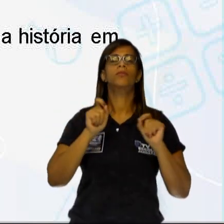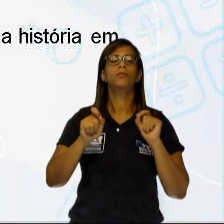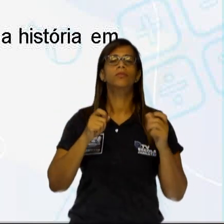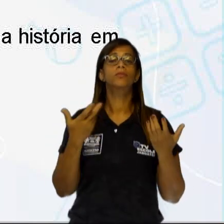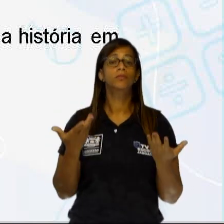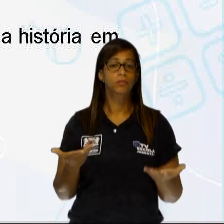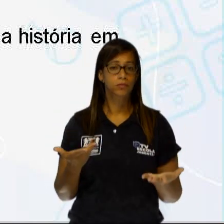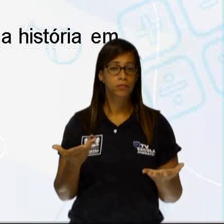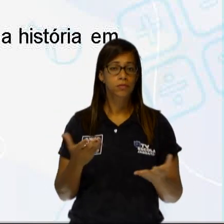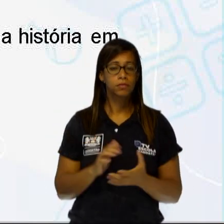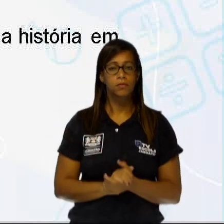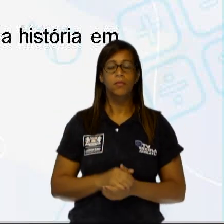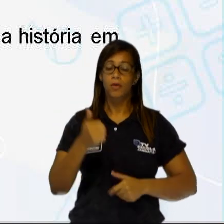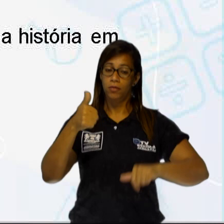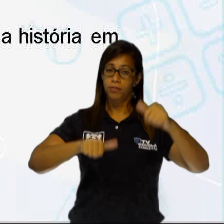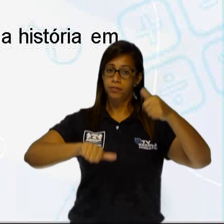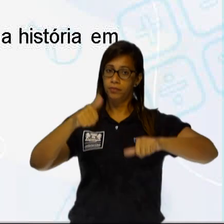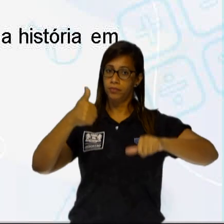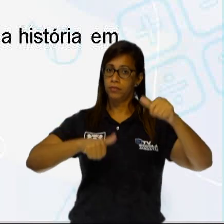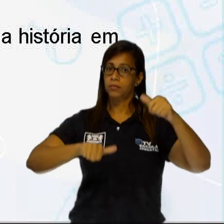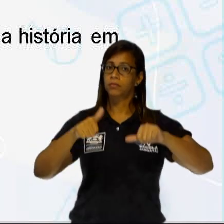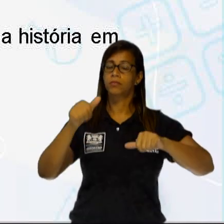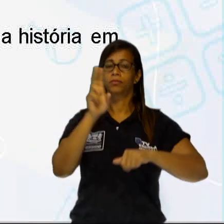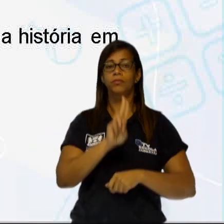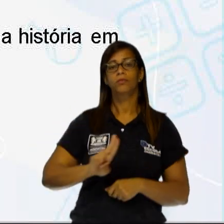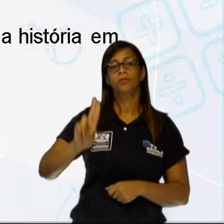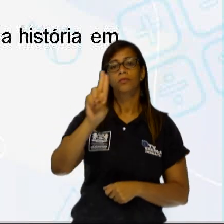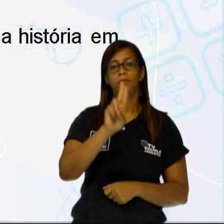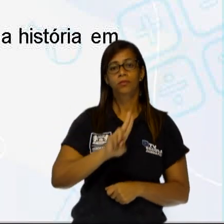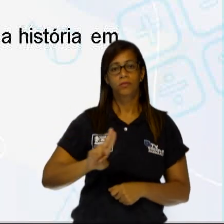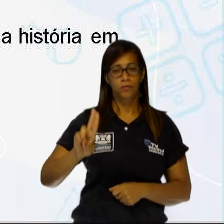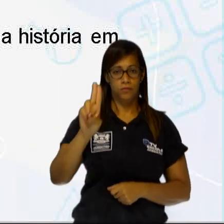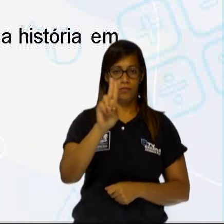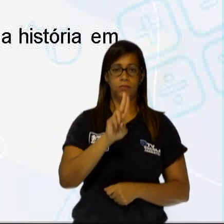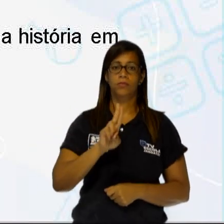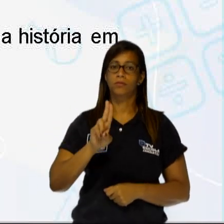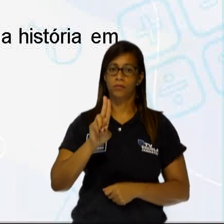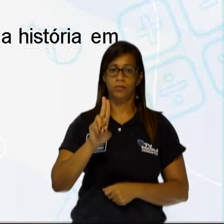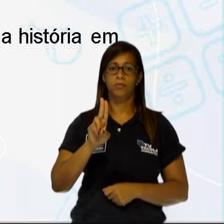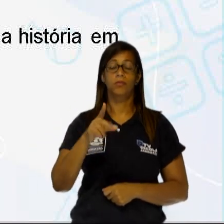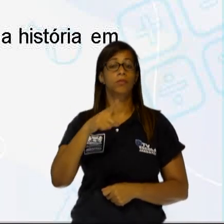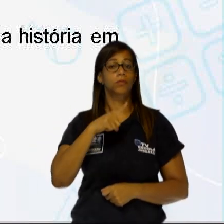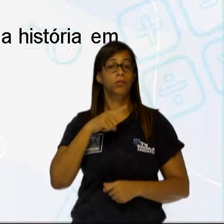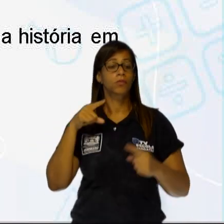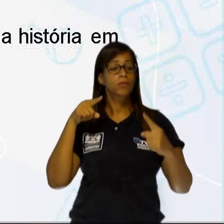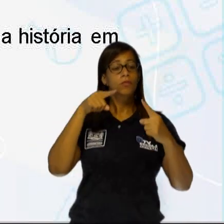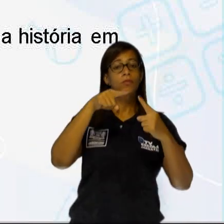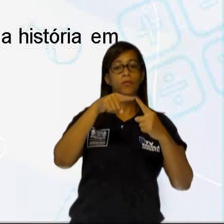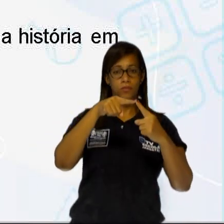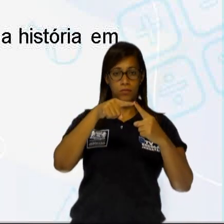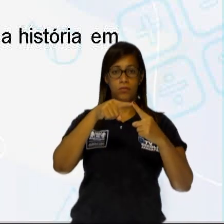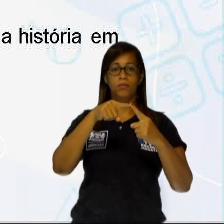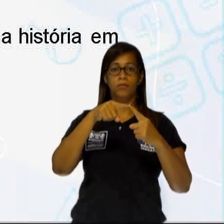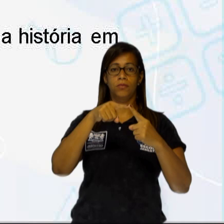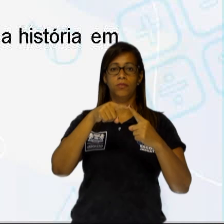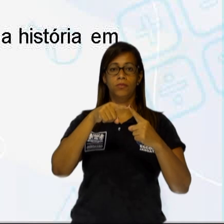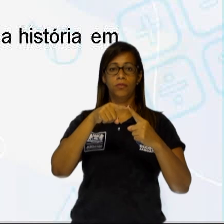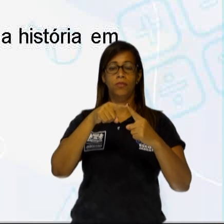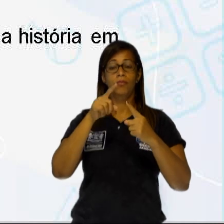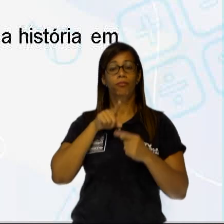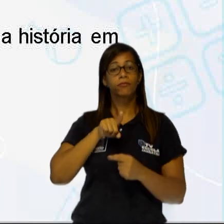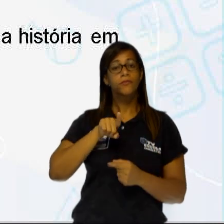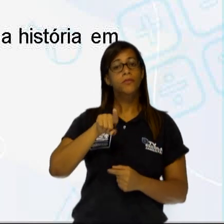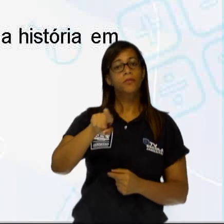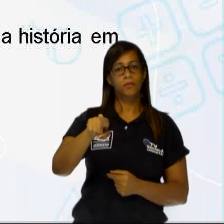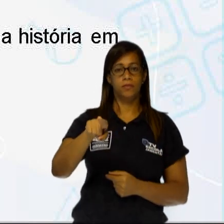é... Então a gente vai avaliar aí o que é que foi utilizado como recurso para chegar ao objetivo de convencer o público-alvo a aderir àquela